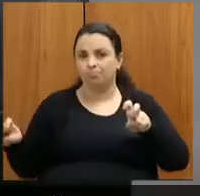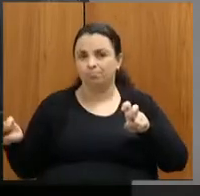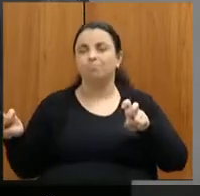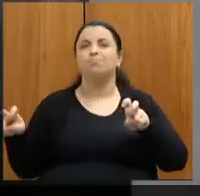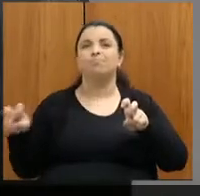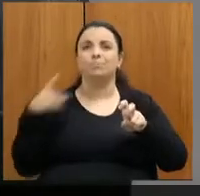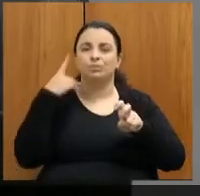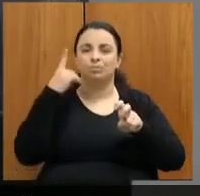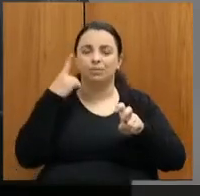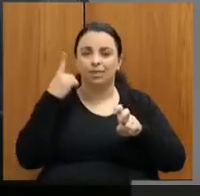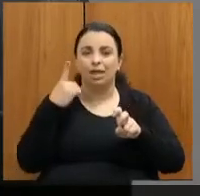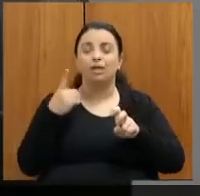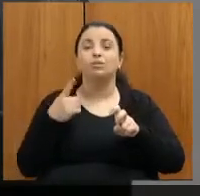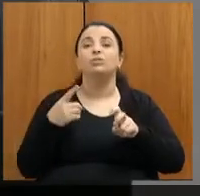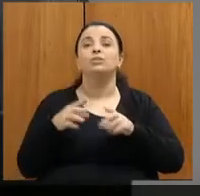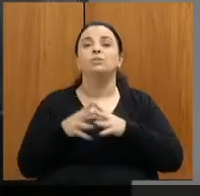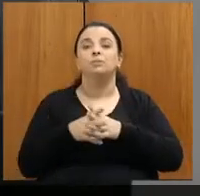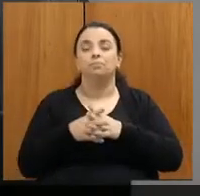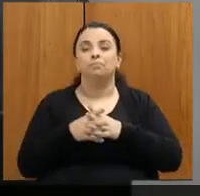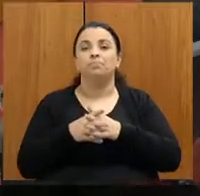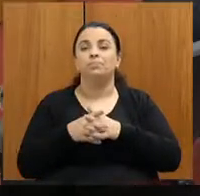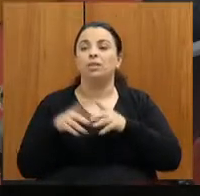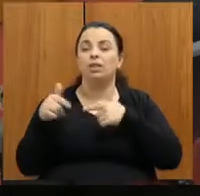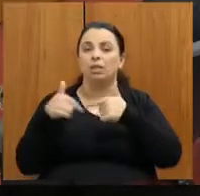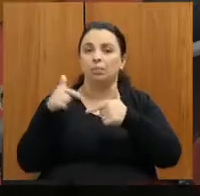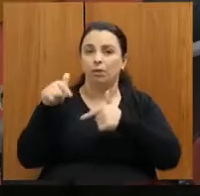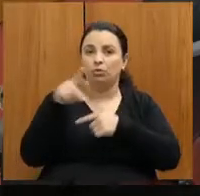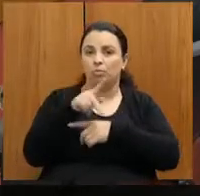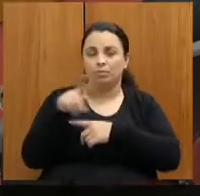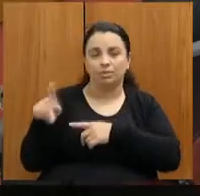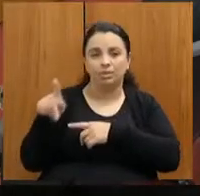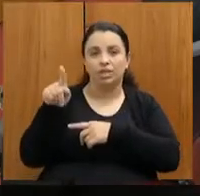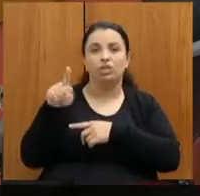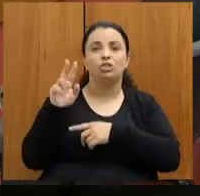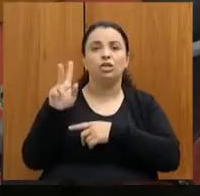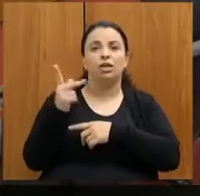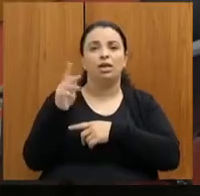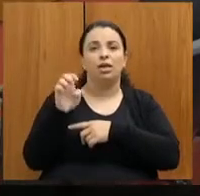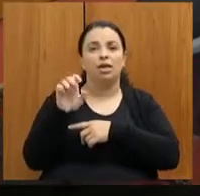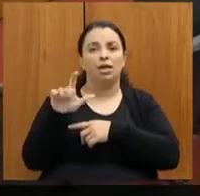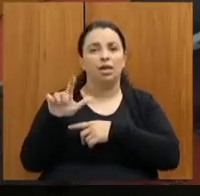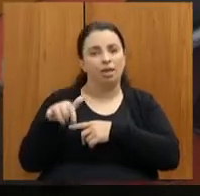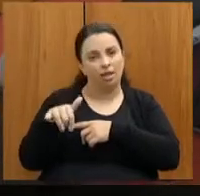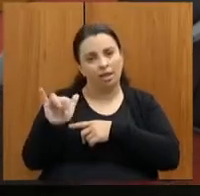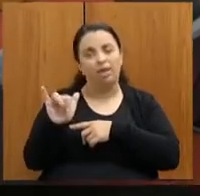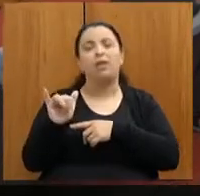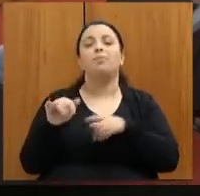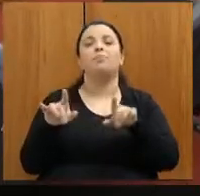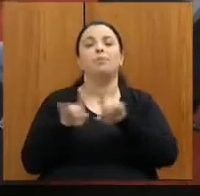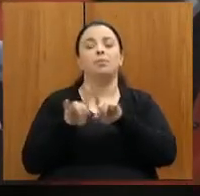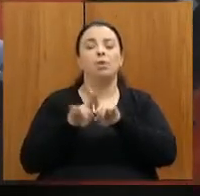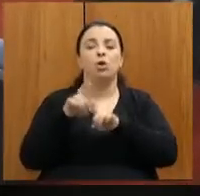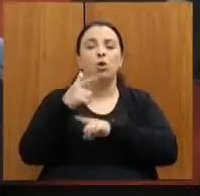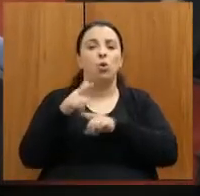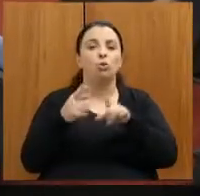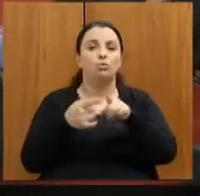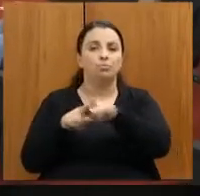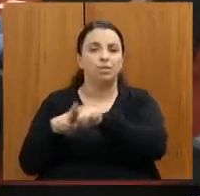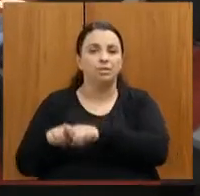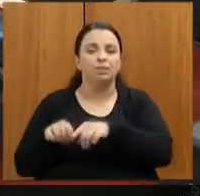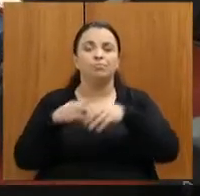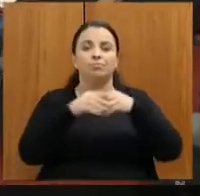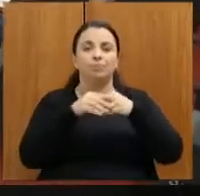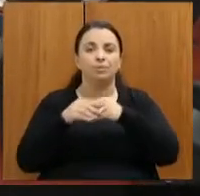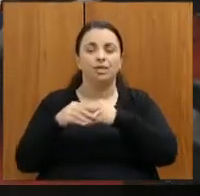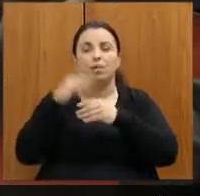nosso Presidente e evita arco-íris no cumprimentar os novos parceiros complementar também os convidados